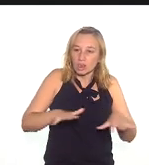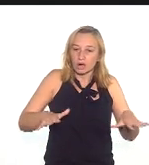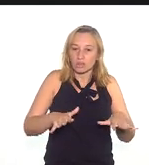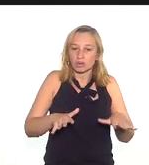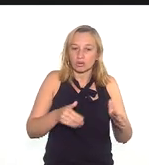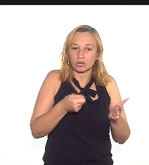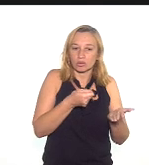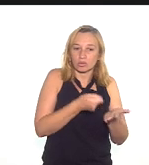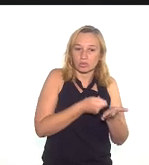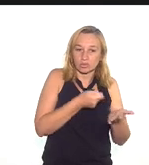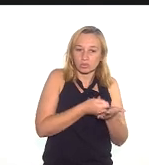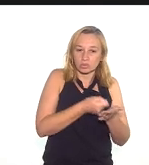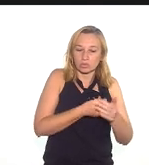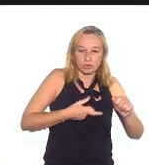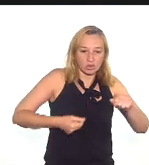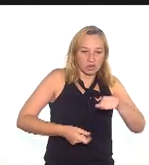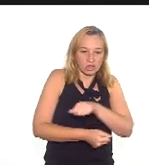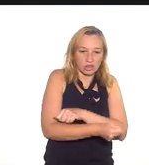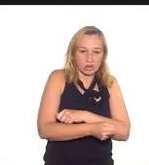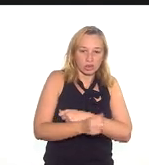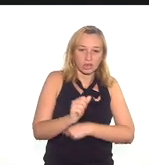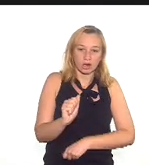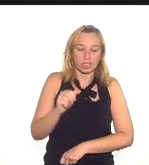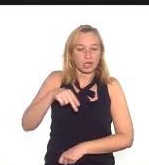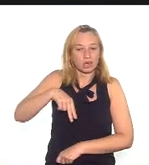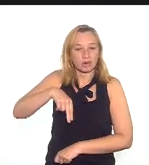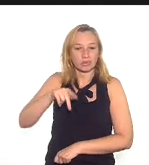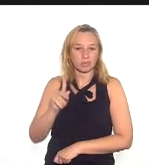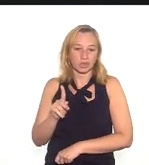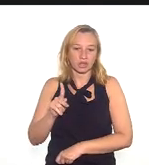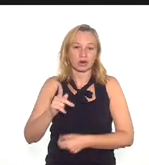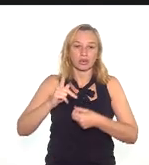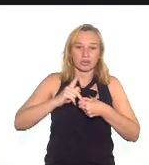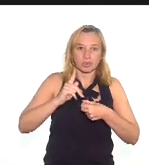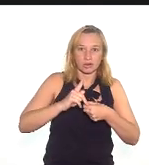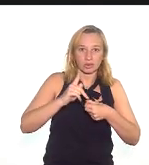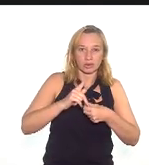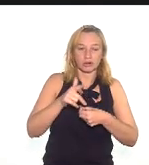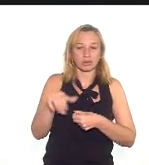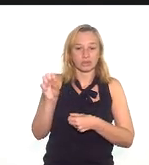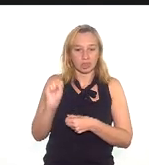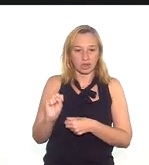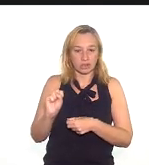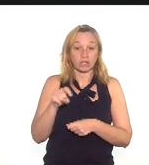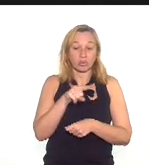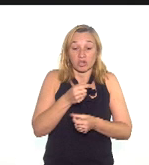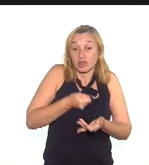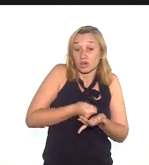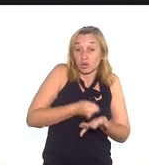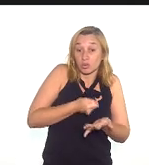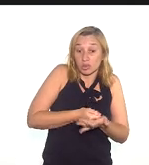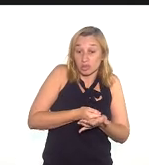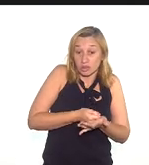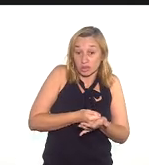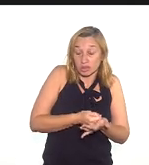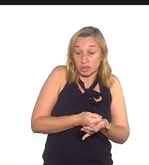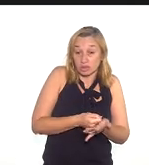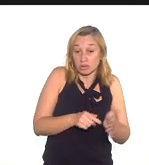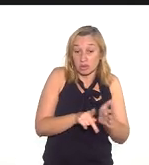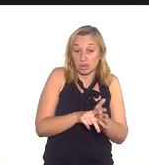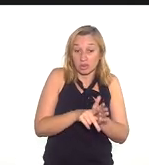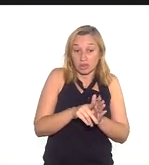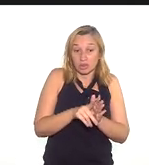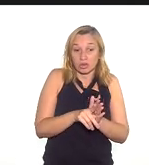em P&D. No caso do setor petróleo e gás, porque essas obrigações são oriundas de uma